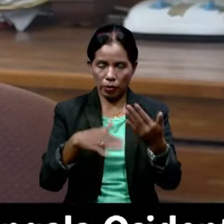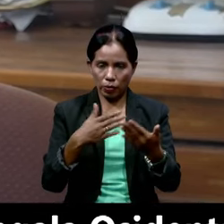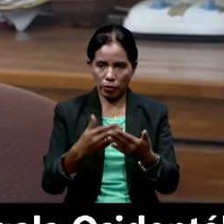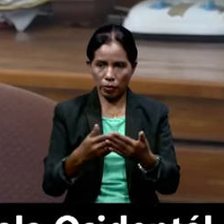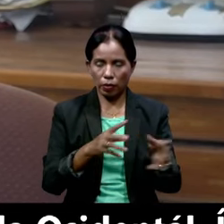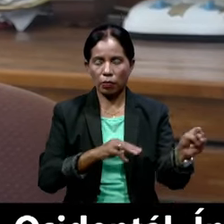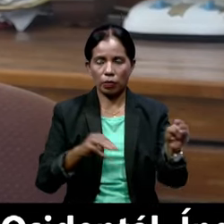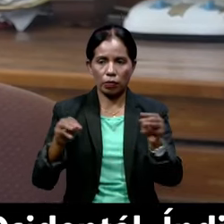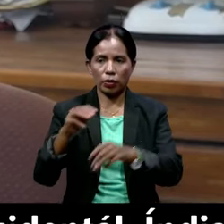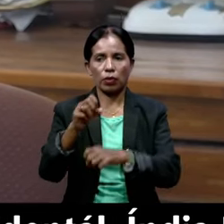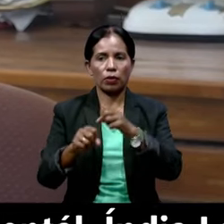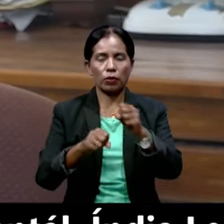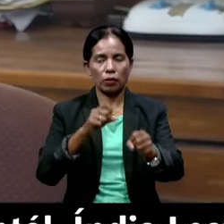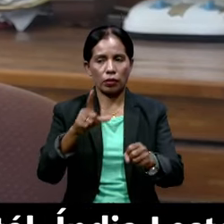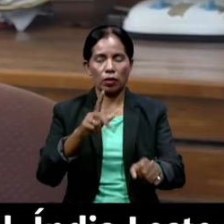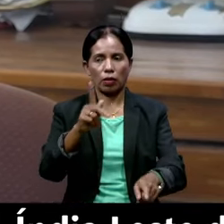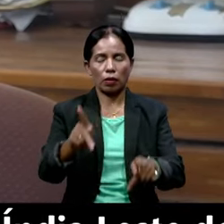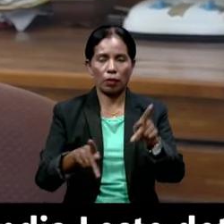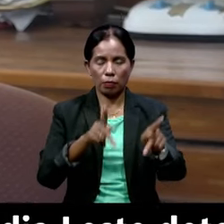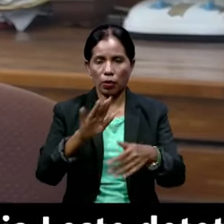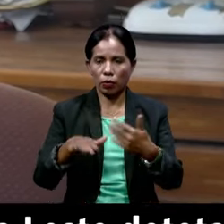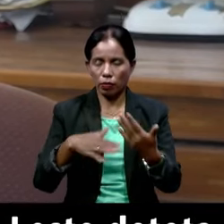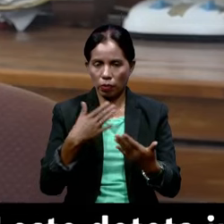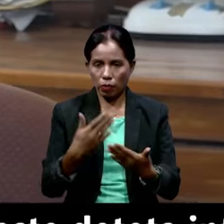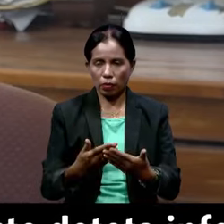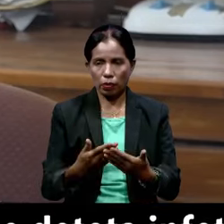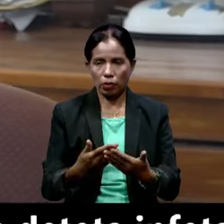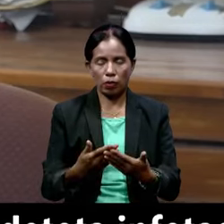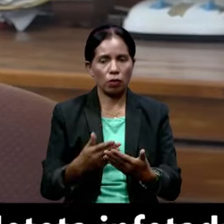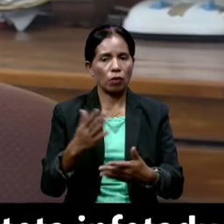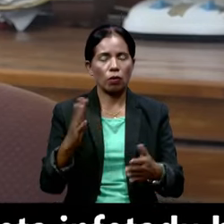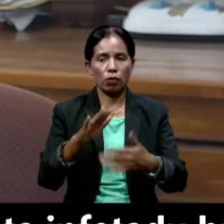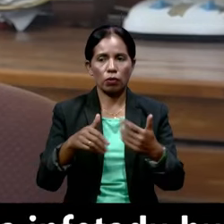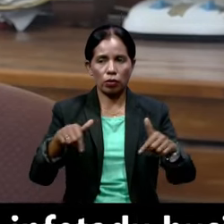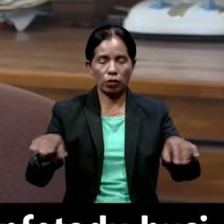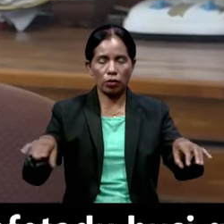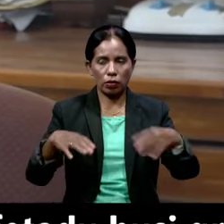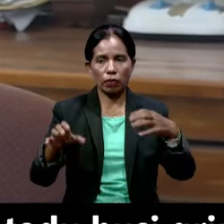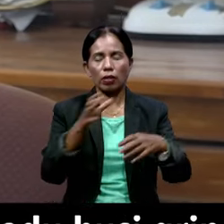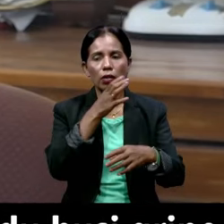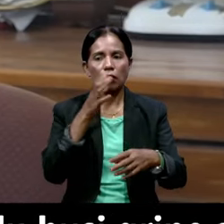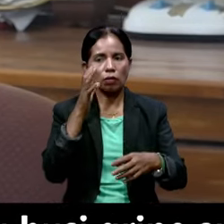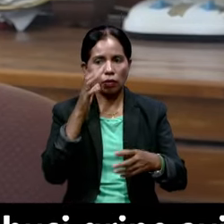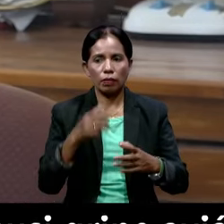movimentos sociais comunidades ser neve maioria Timor em serviço de agricultura